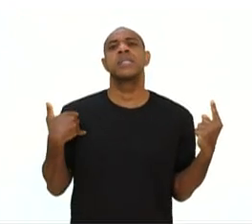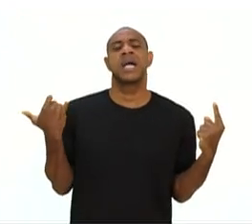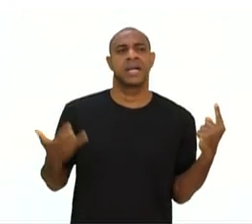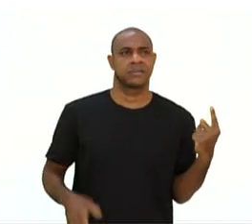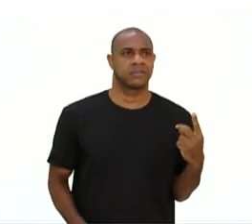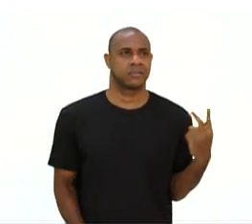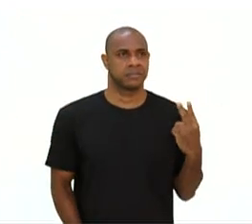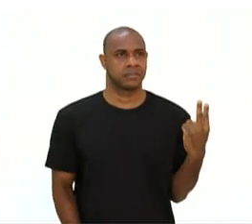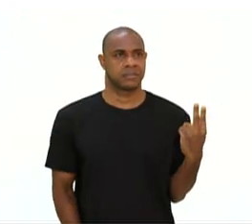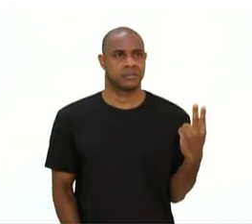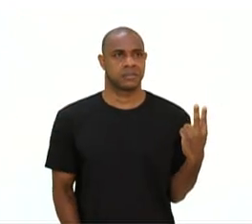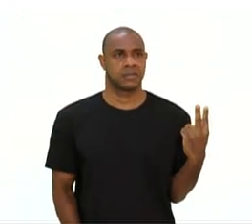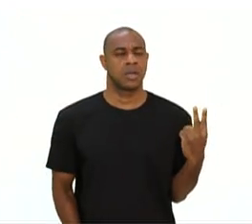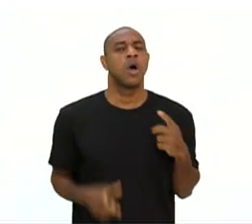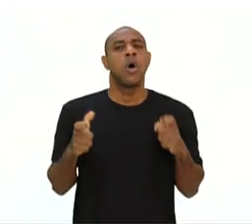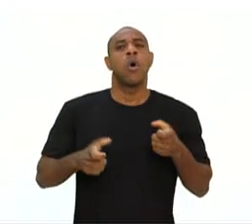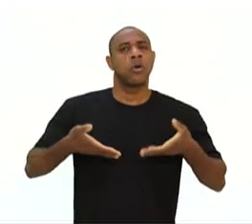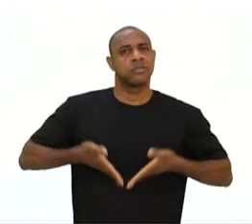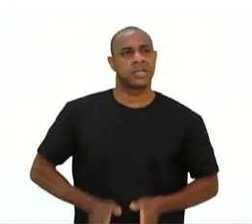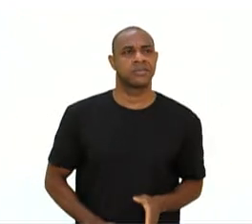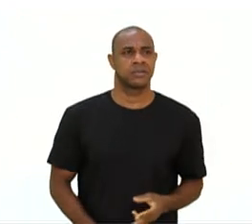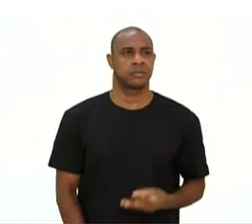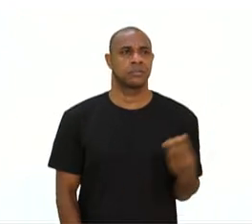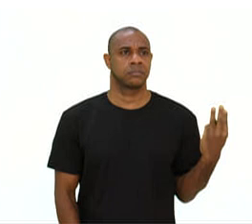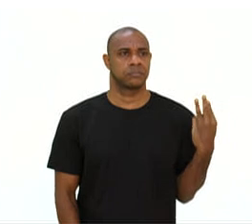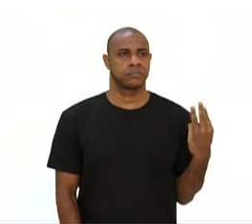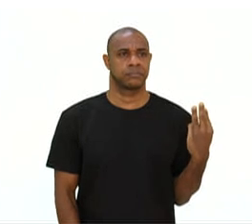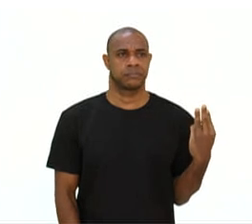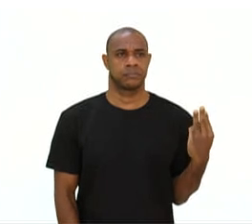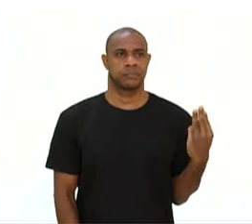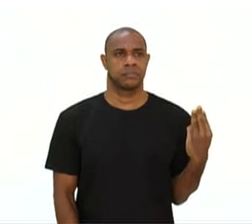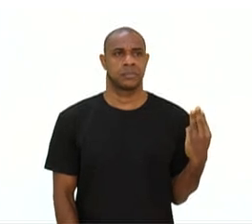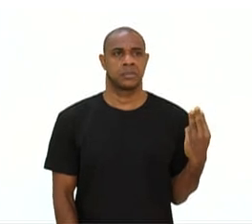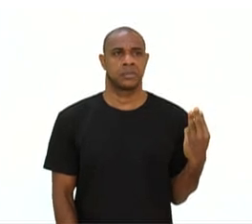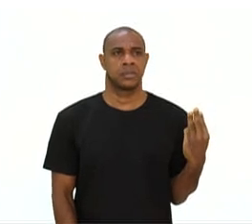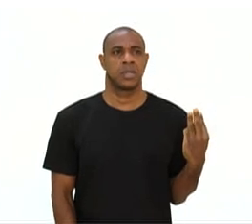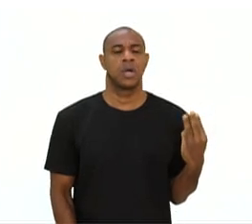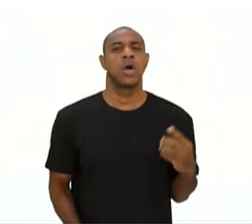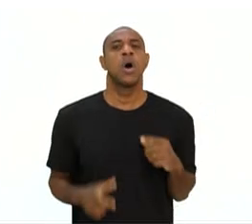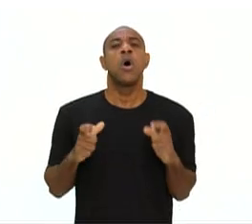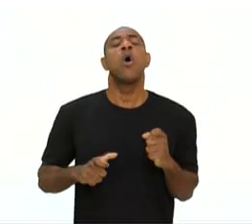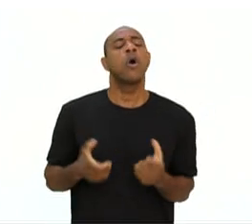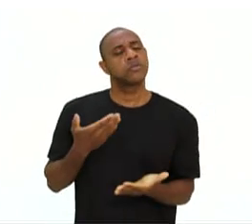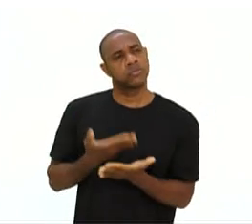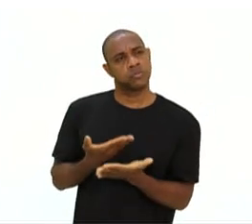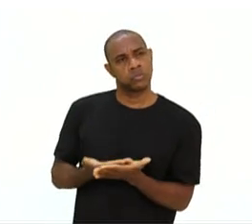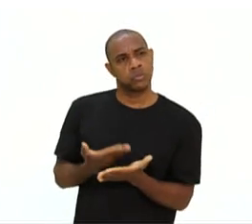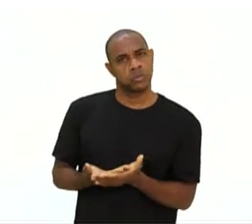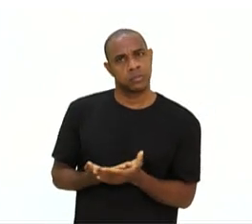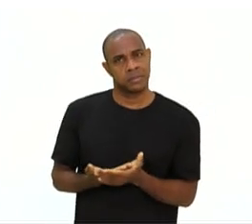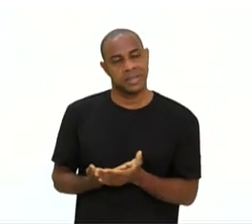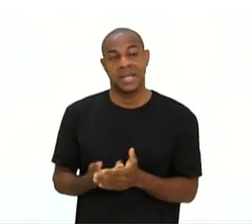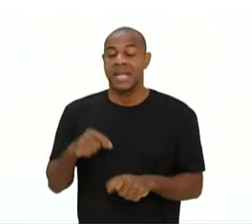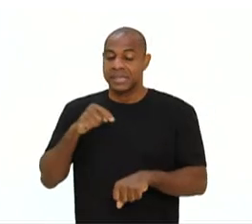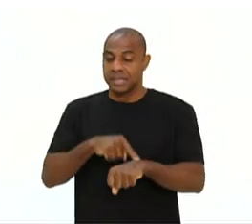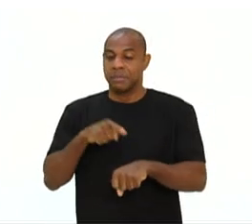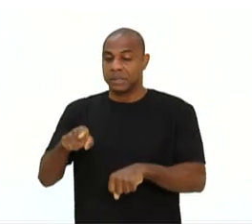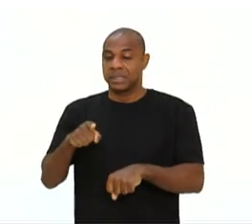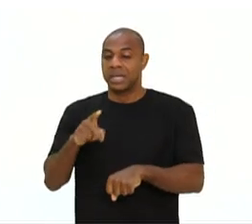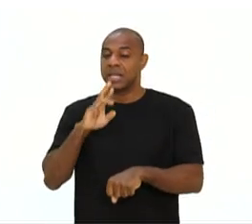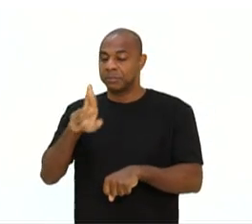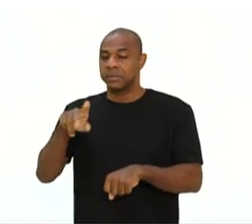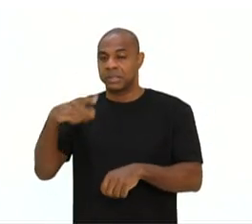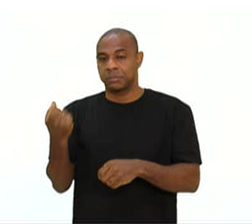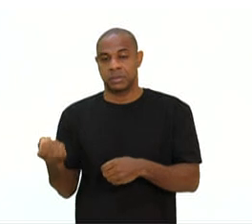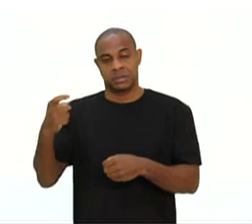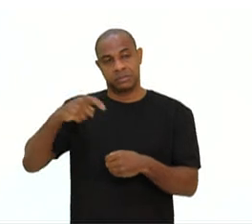Where was he born? Onde nasceu? Where was he study? Onde ele estudou? Vou dar um tempinho para vocês responderem e a